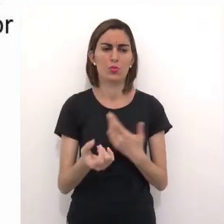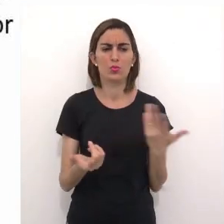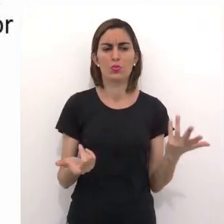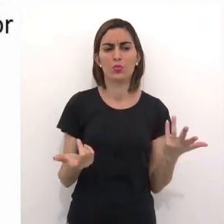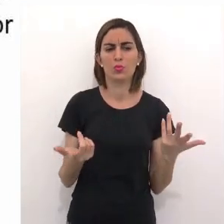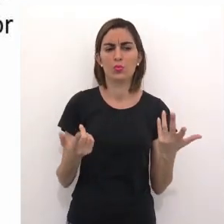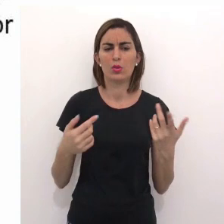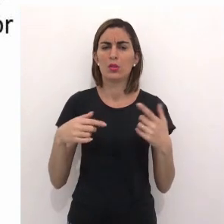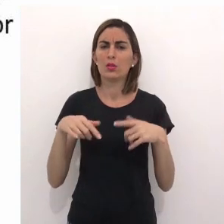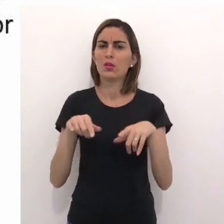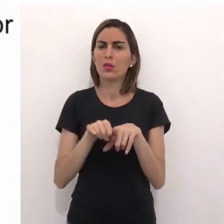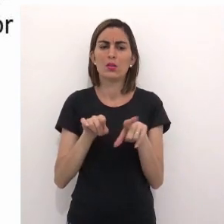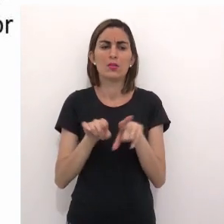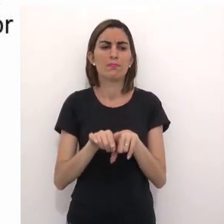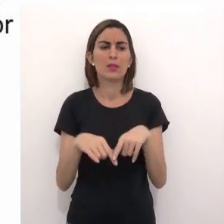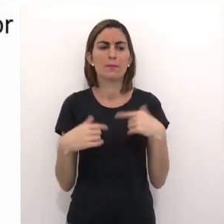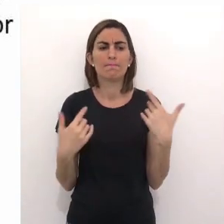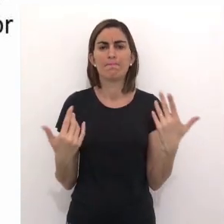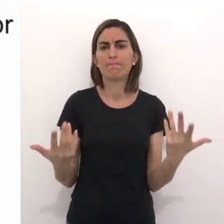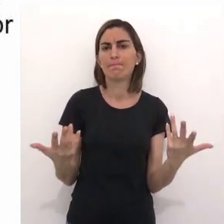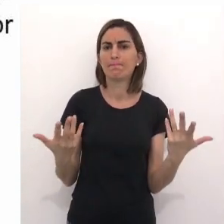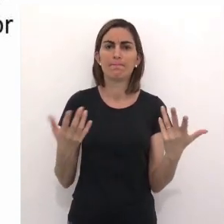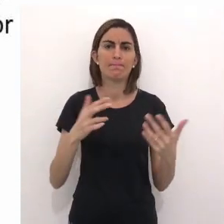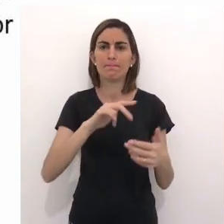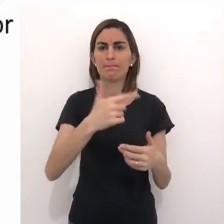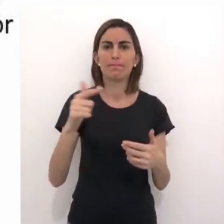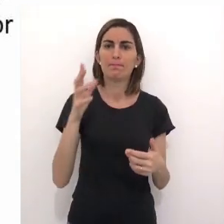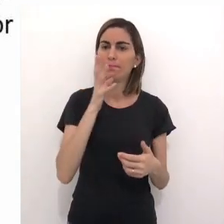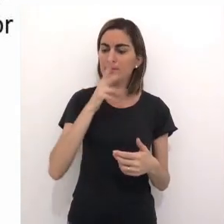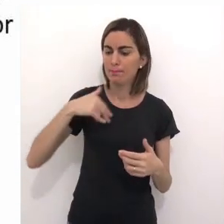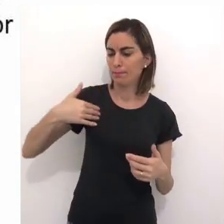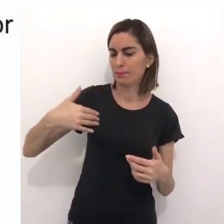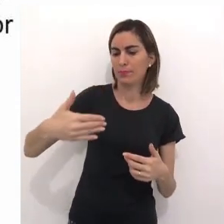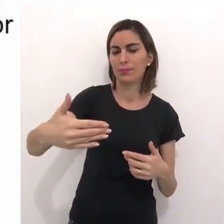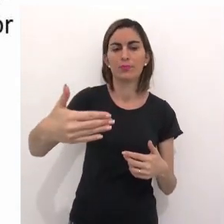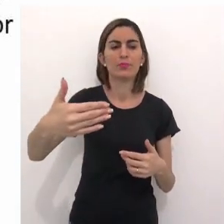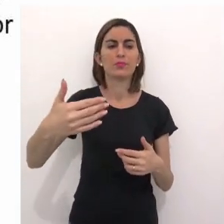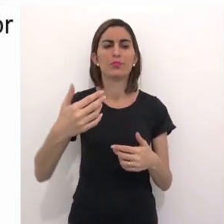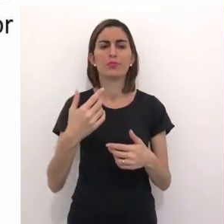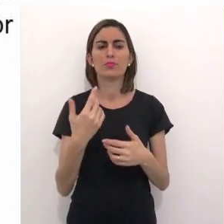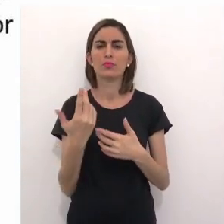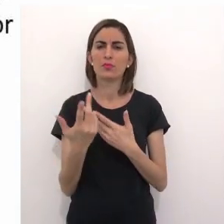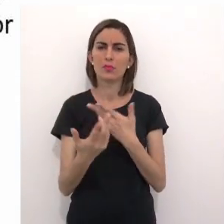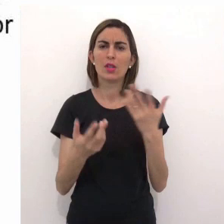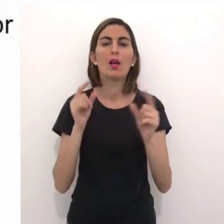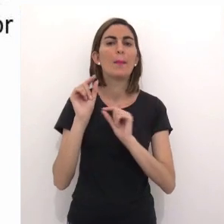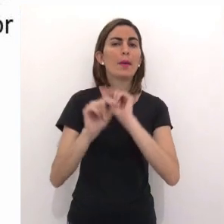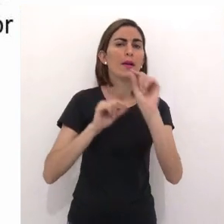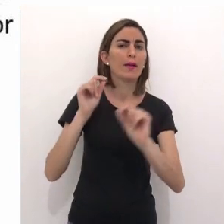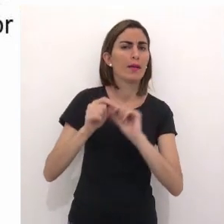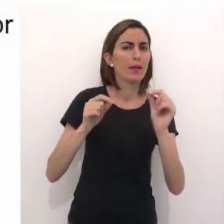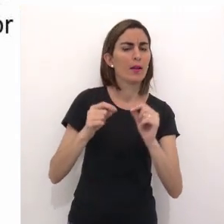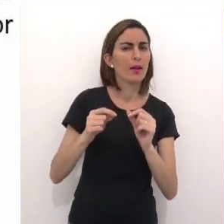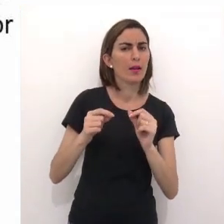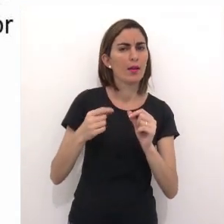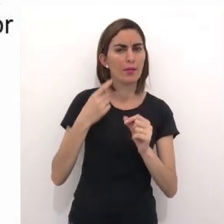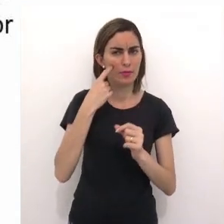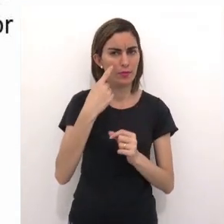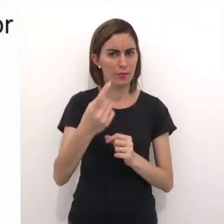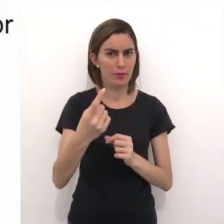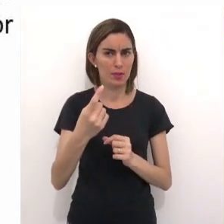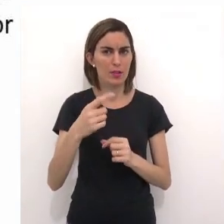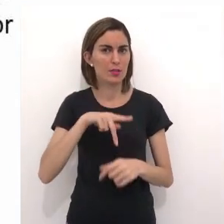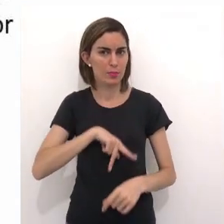ídolo. No entanto, não demoraria muito tempo para que esse conceito elaborado